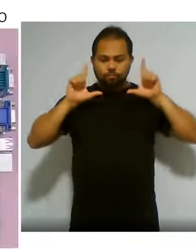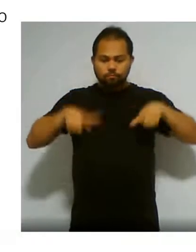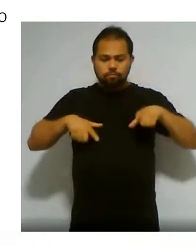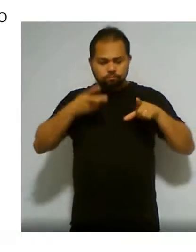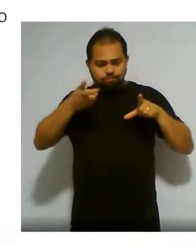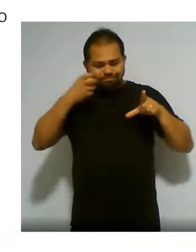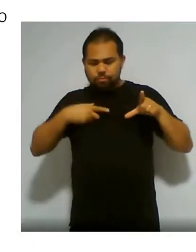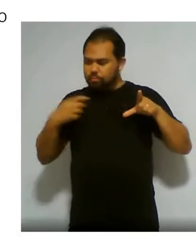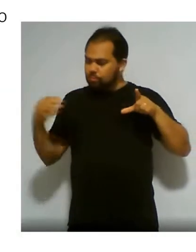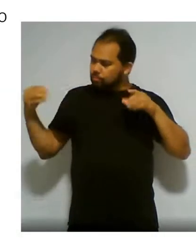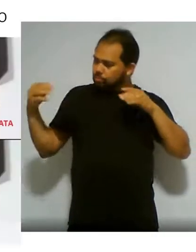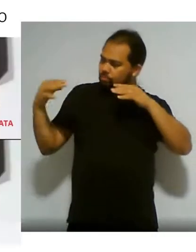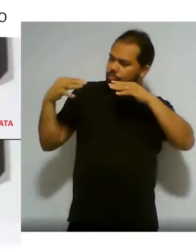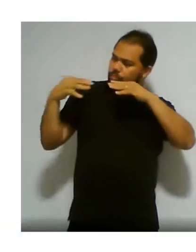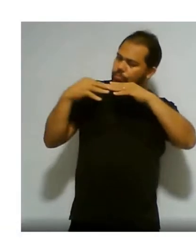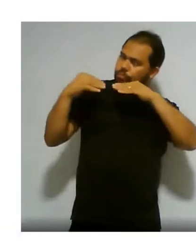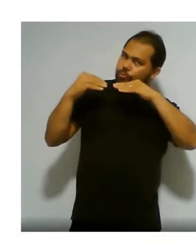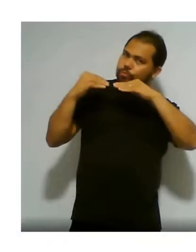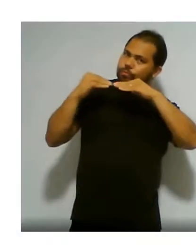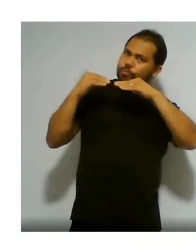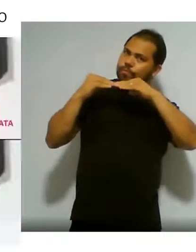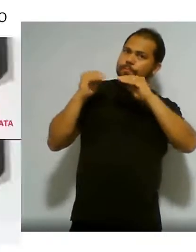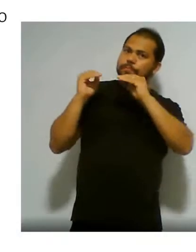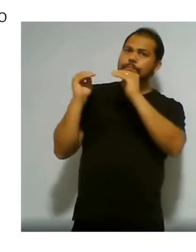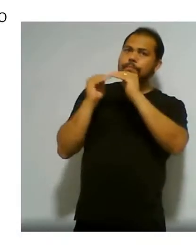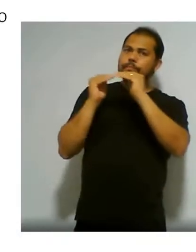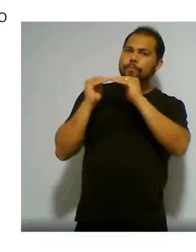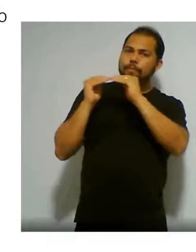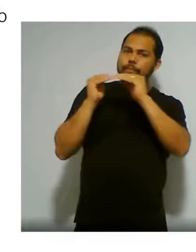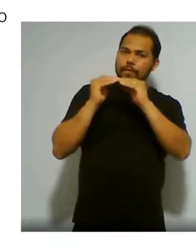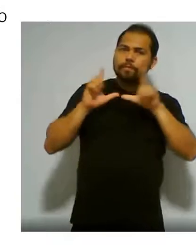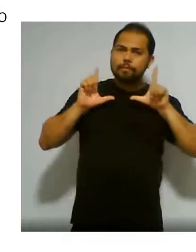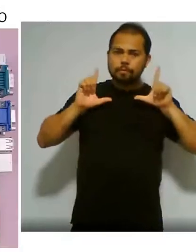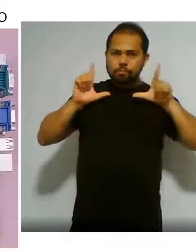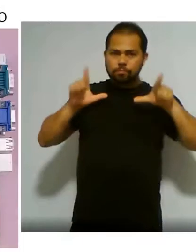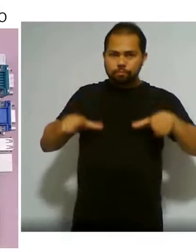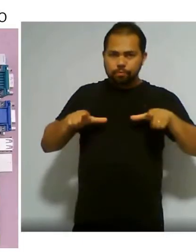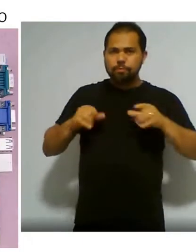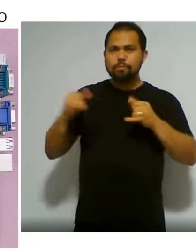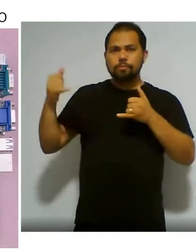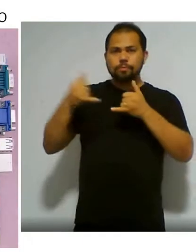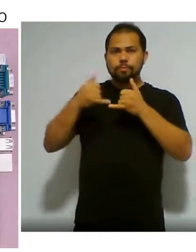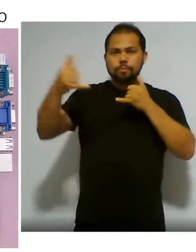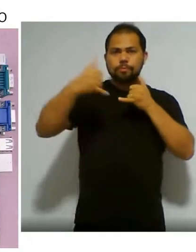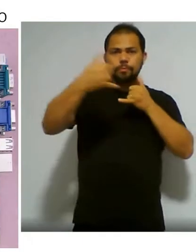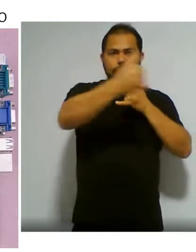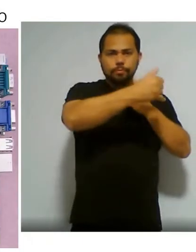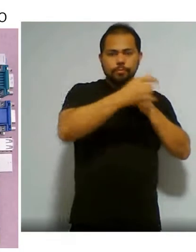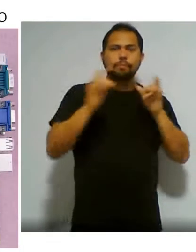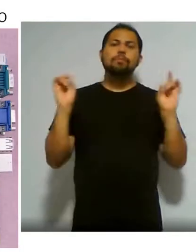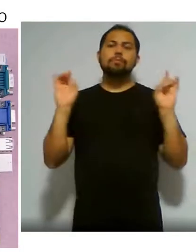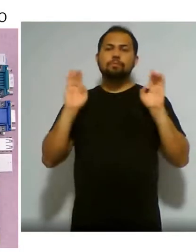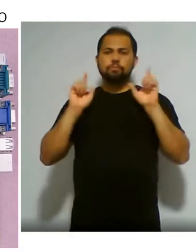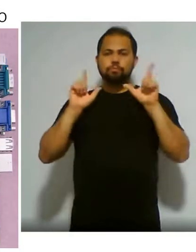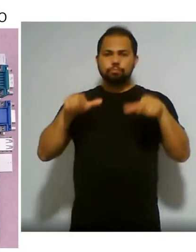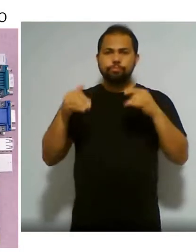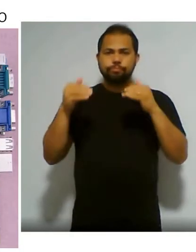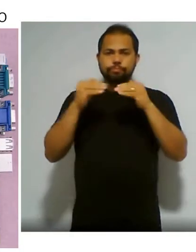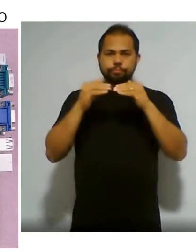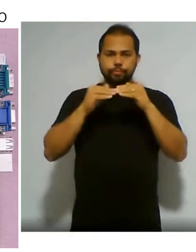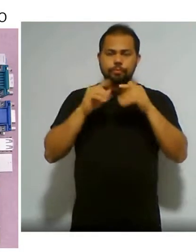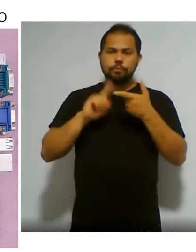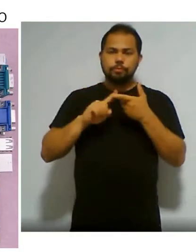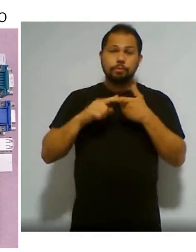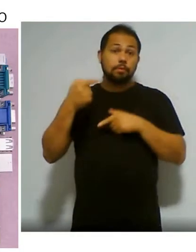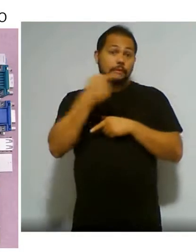local específico na placa-mãe para a gente encaixar. Lá no nosso laboratório, esses locais de encaixe eram